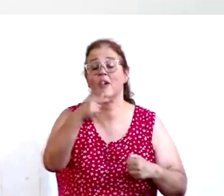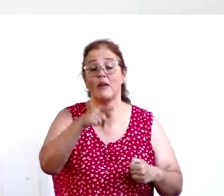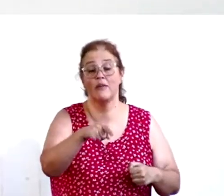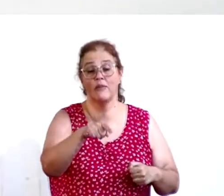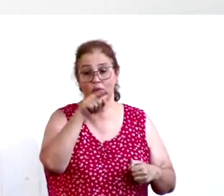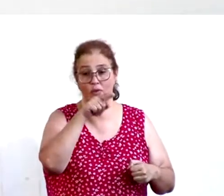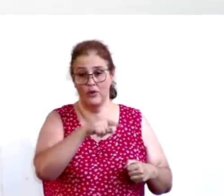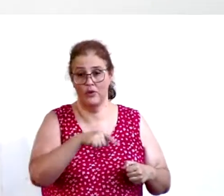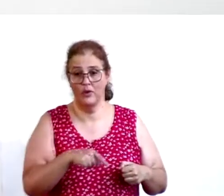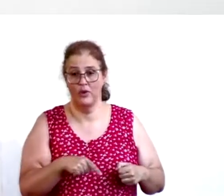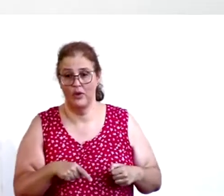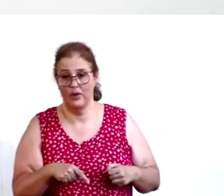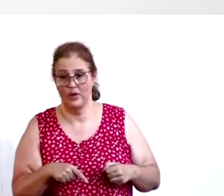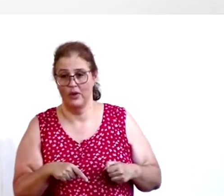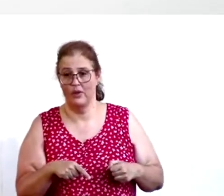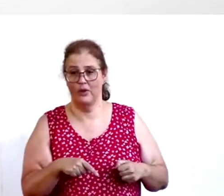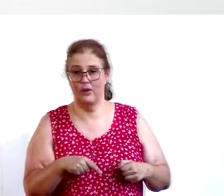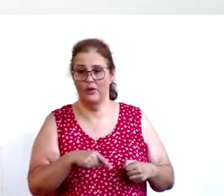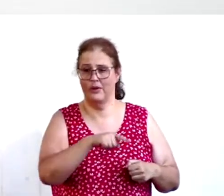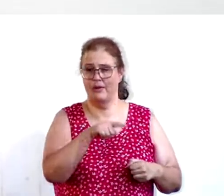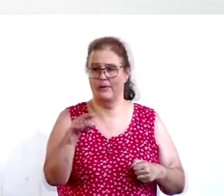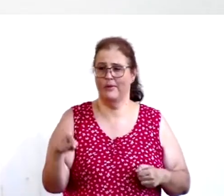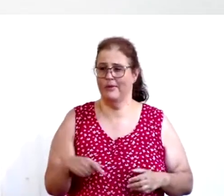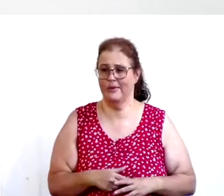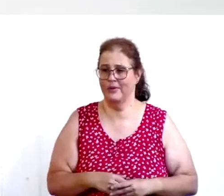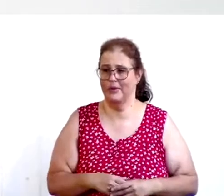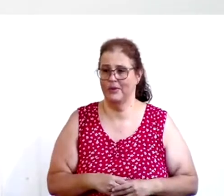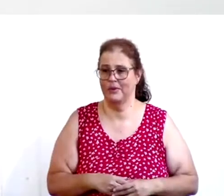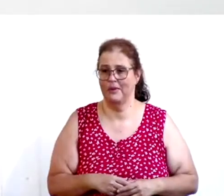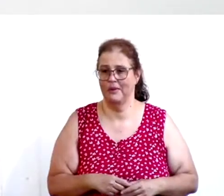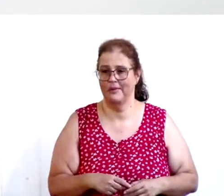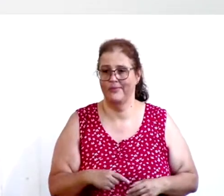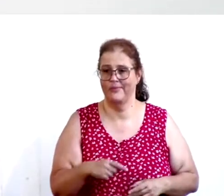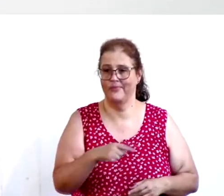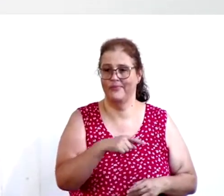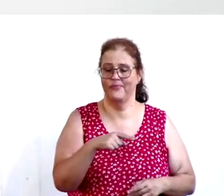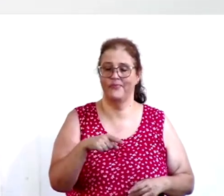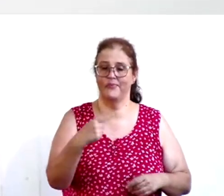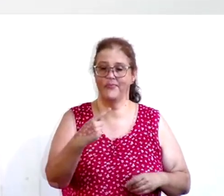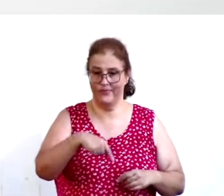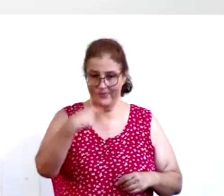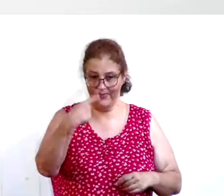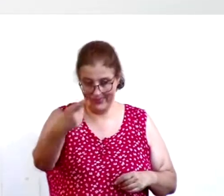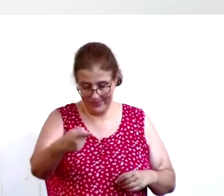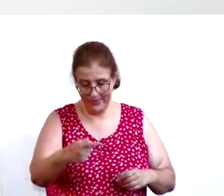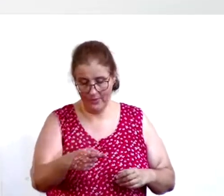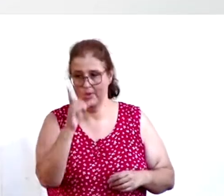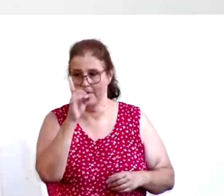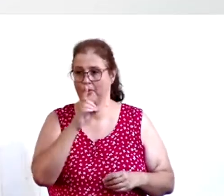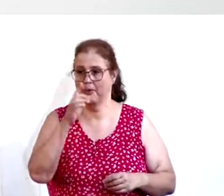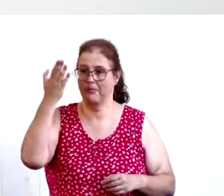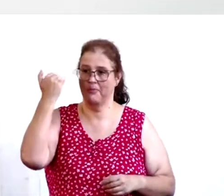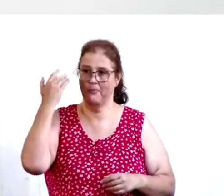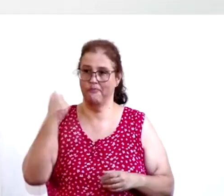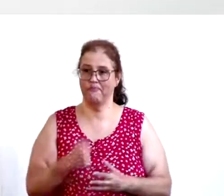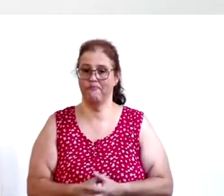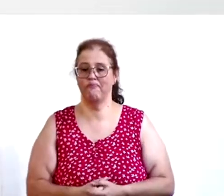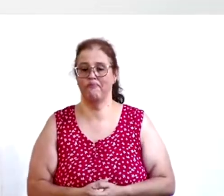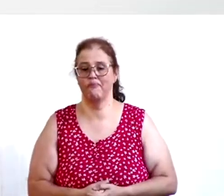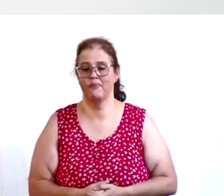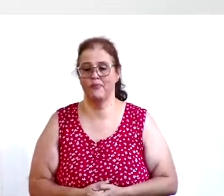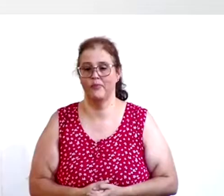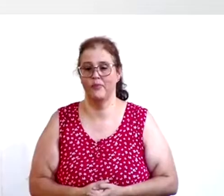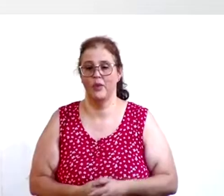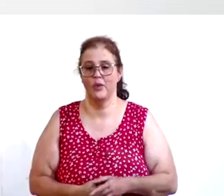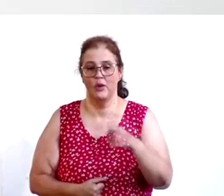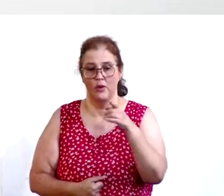é, tem coisas que vocês vão ter de abandonar. Depois, ainda no texto do domingo passado, ele disse, olha, mas tem coisas que vocês